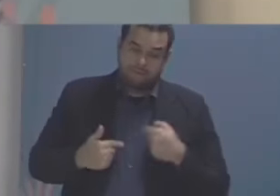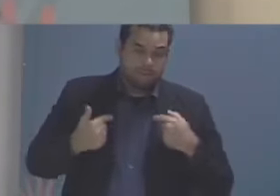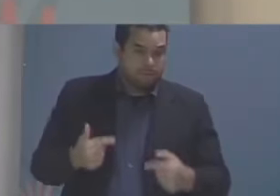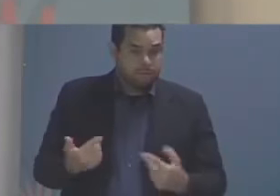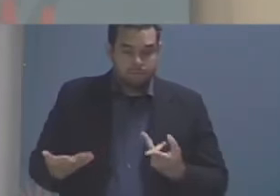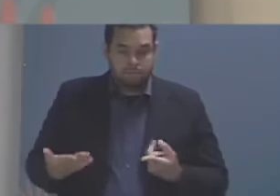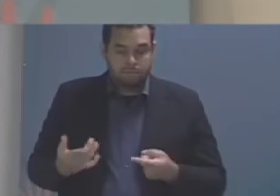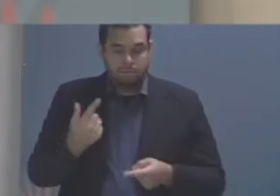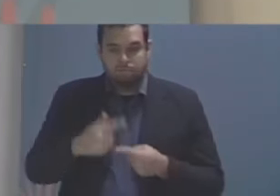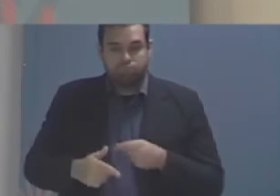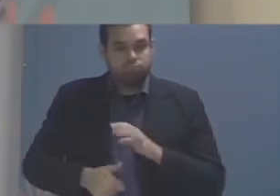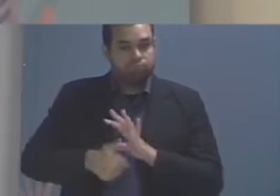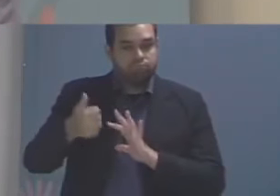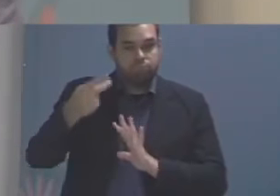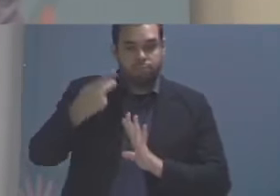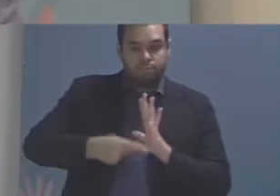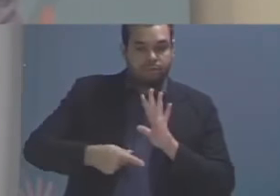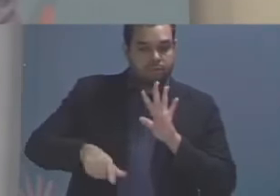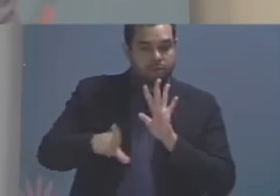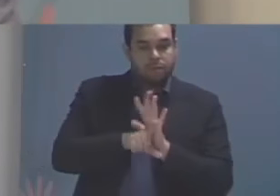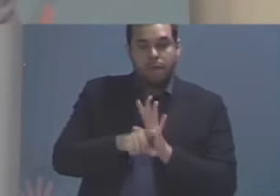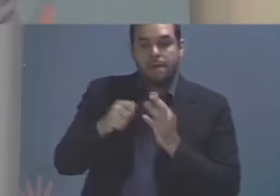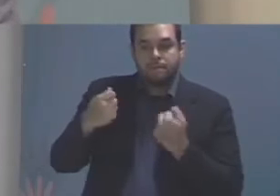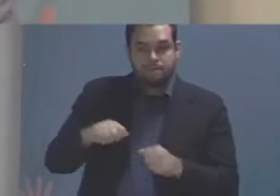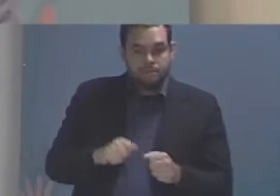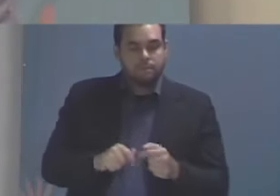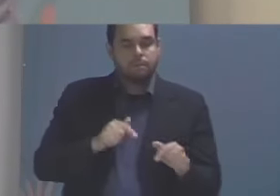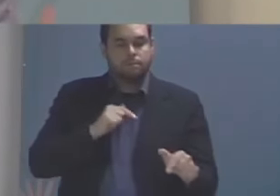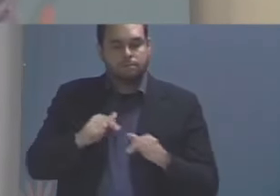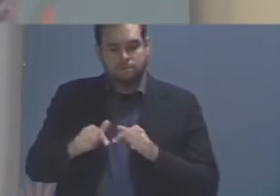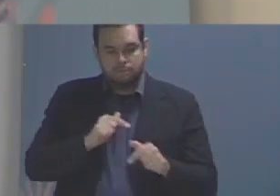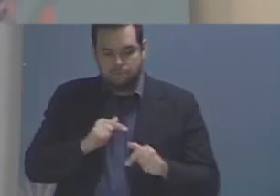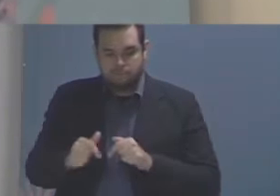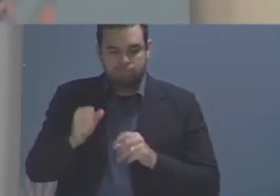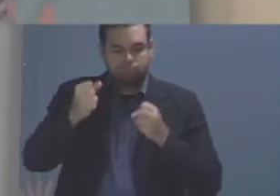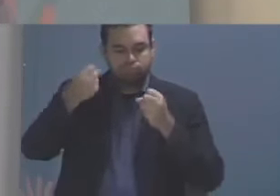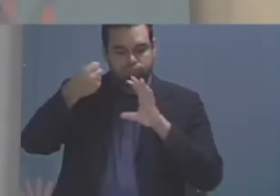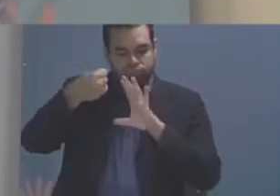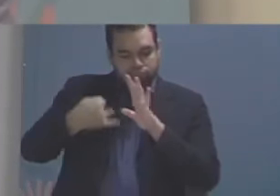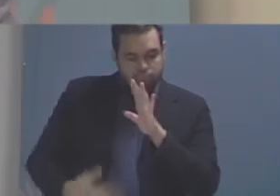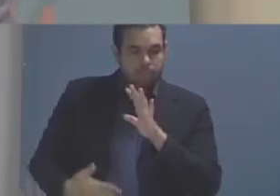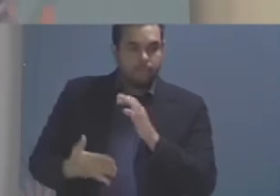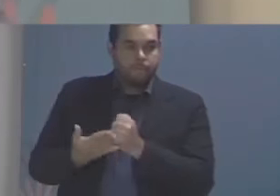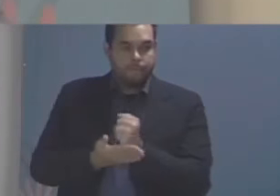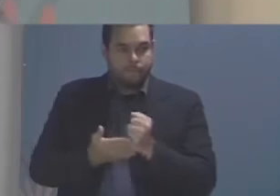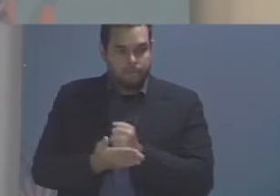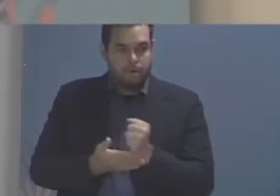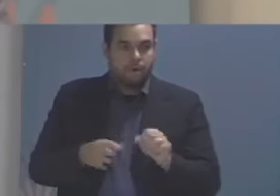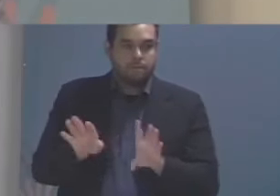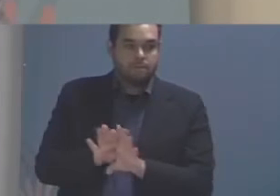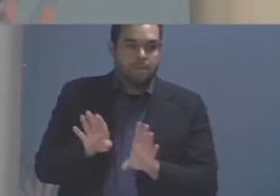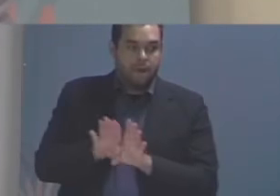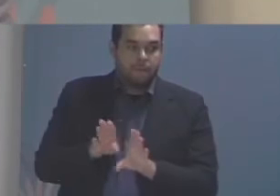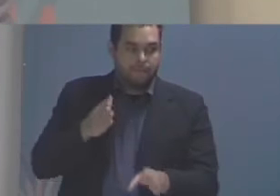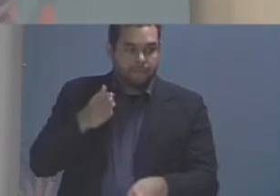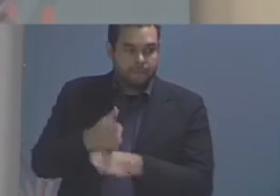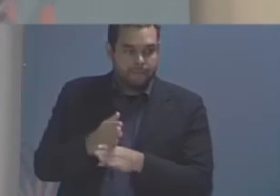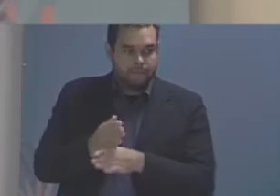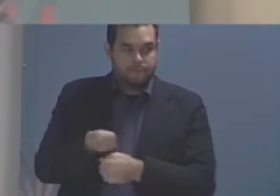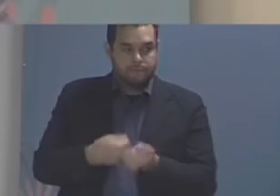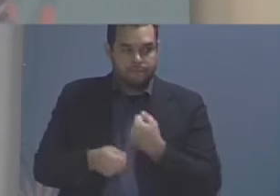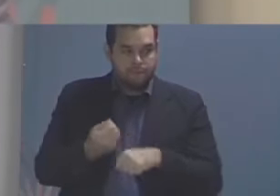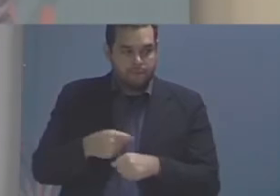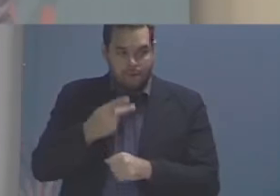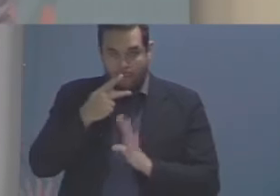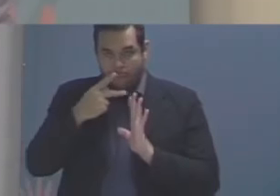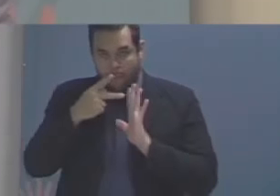gente vai tentar isso? Primeiro, um projeto de lei ele precisa ser sedimentado com uma justificativa social e impacto financeiro. Não adianta a gente prometer